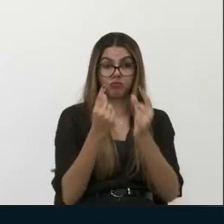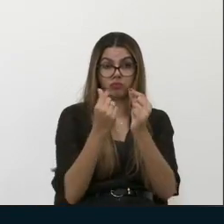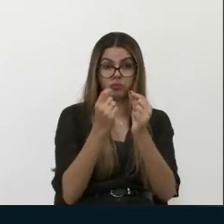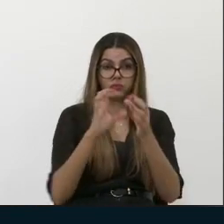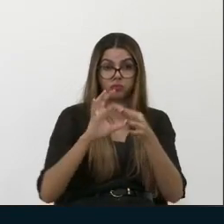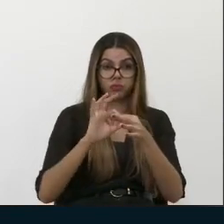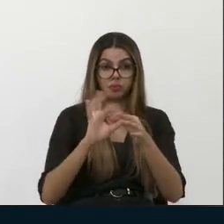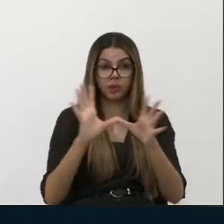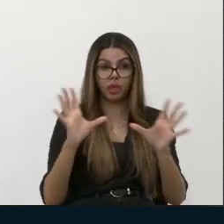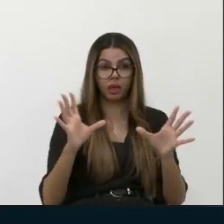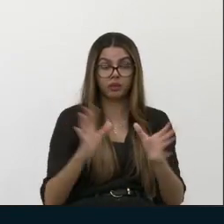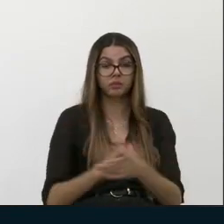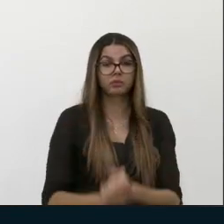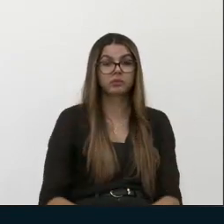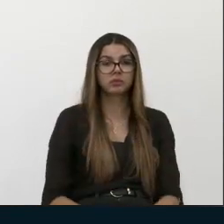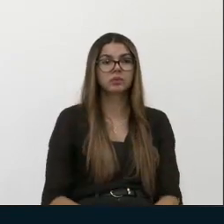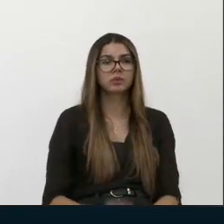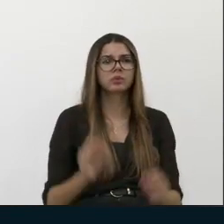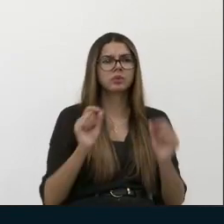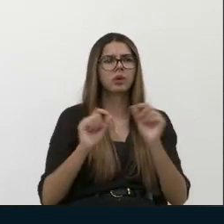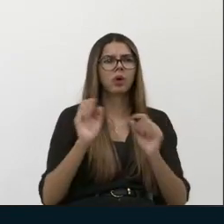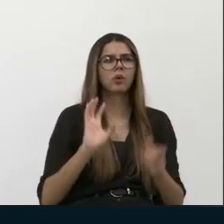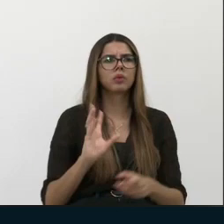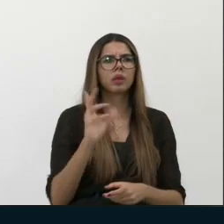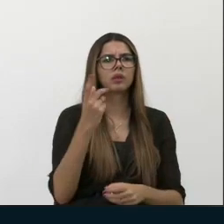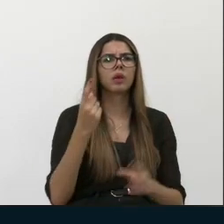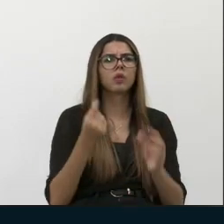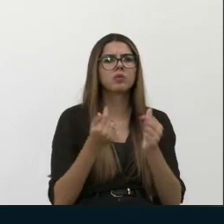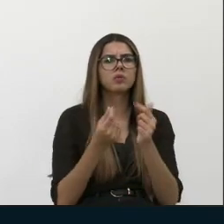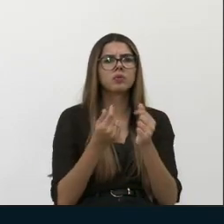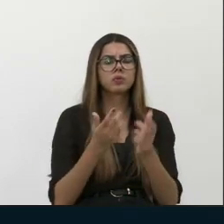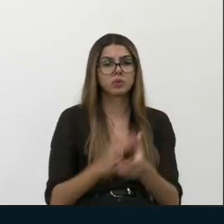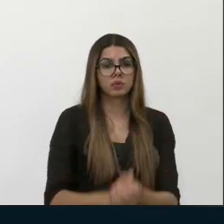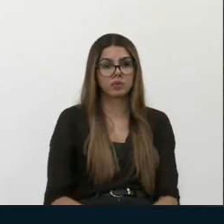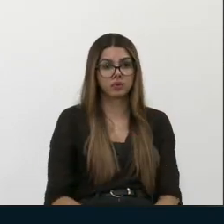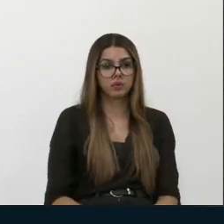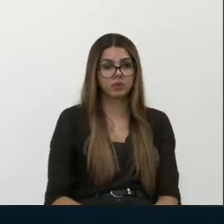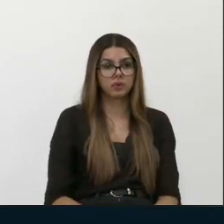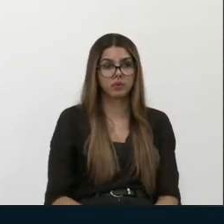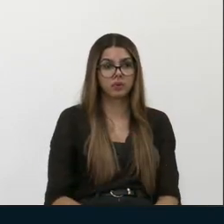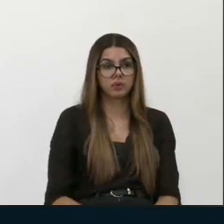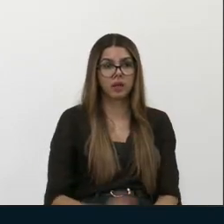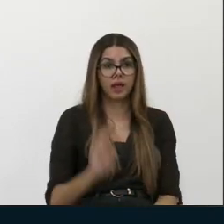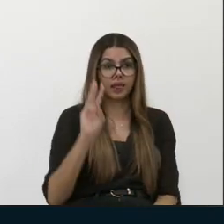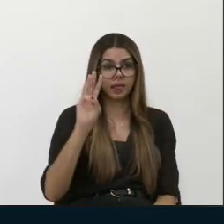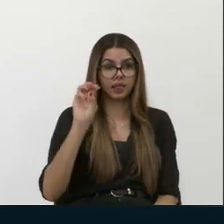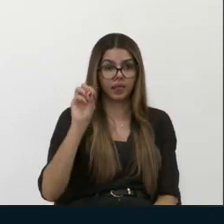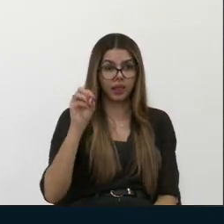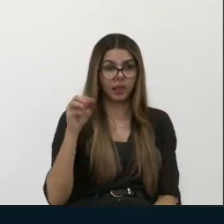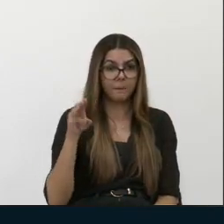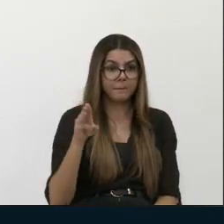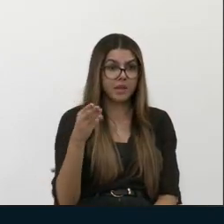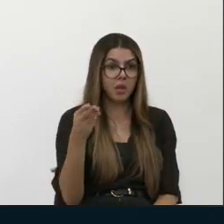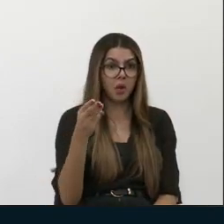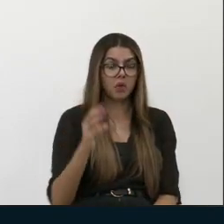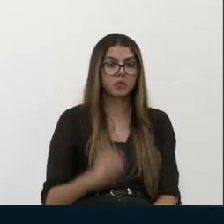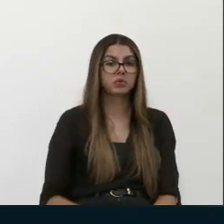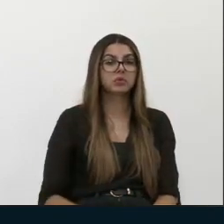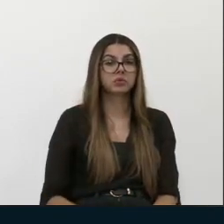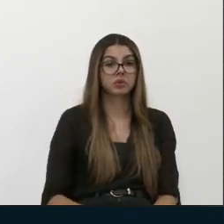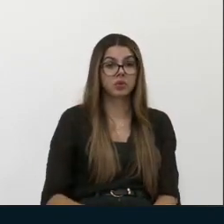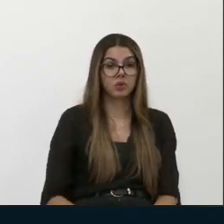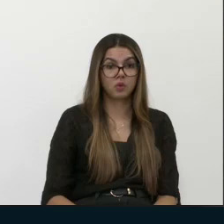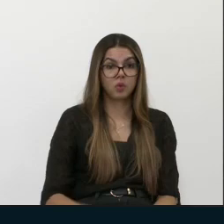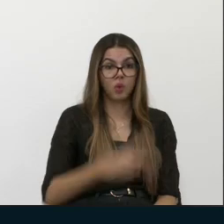E sabe o que aconteceu com esse dinheiro da liberação, da duplicação? Quase 30 milhões de reais. O governo Guti, o